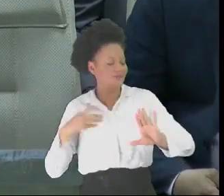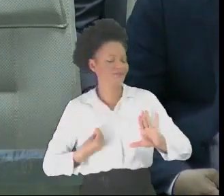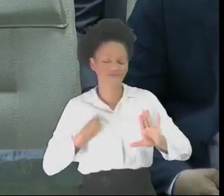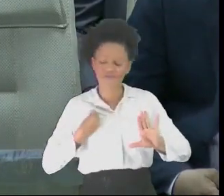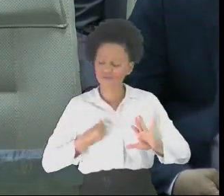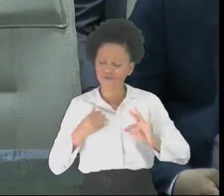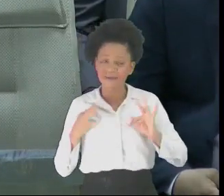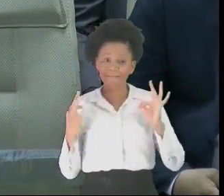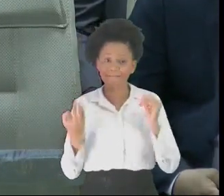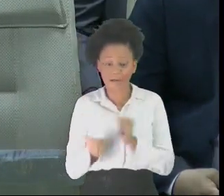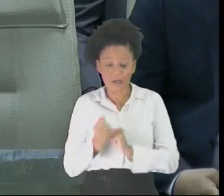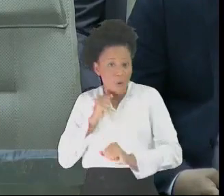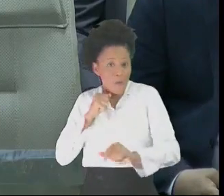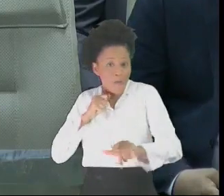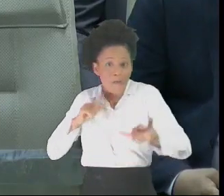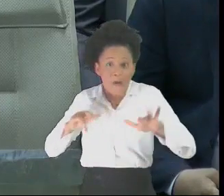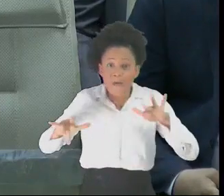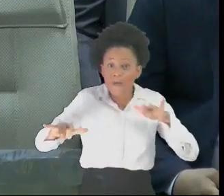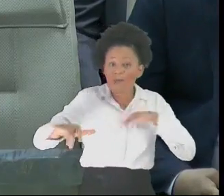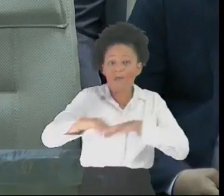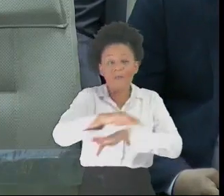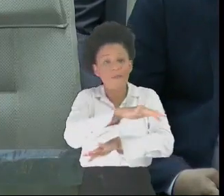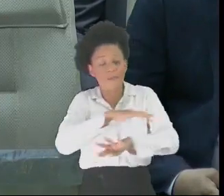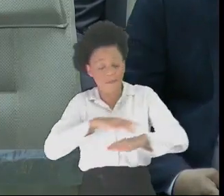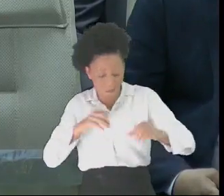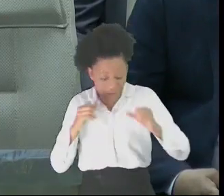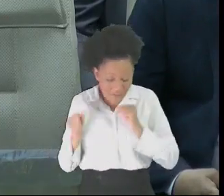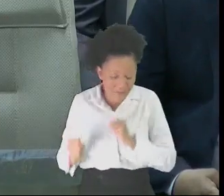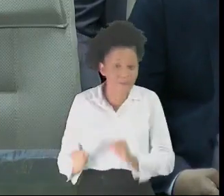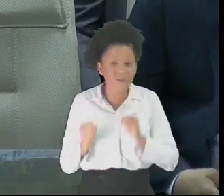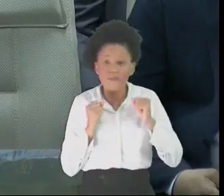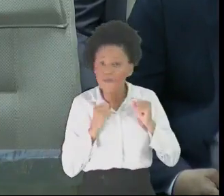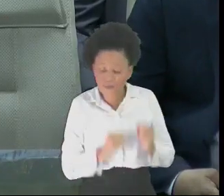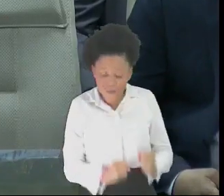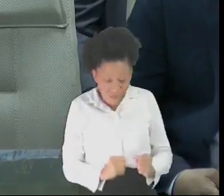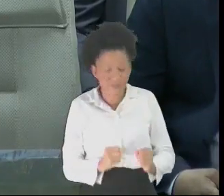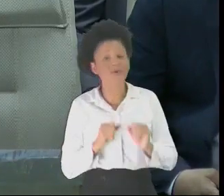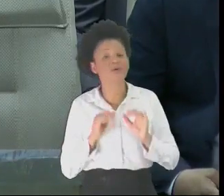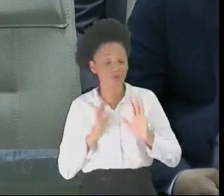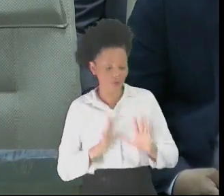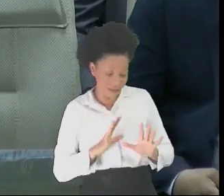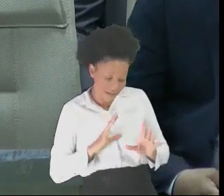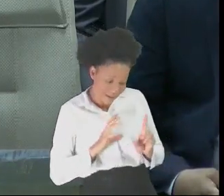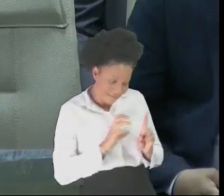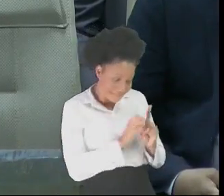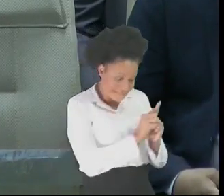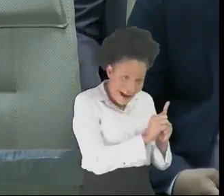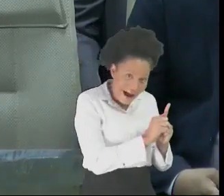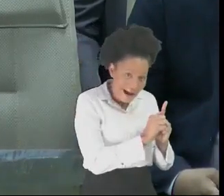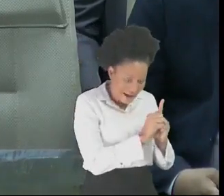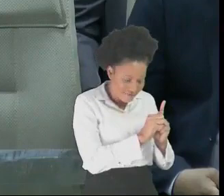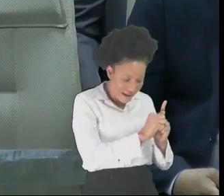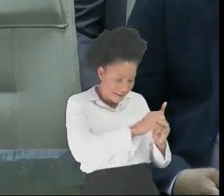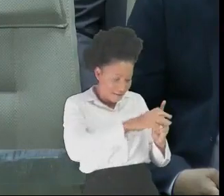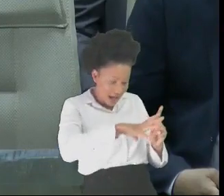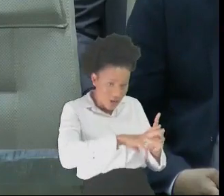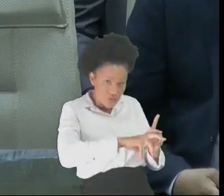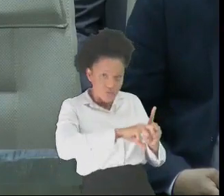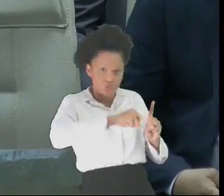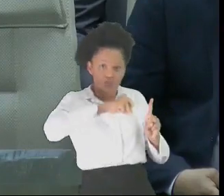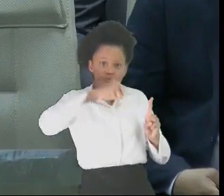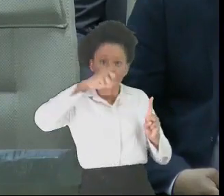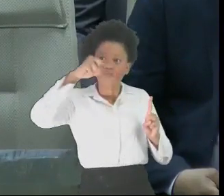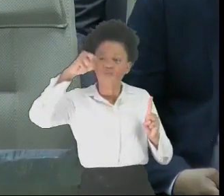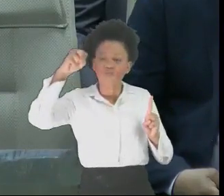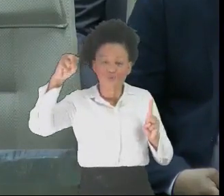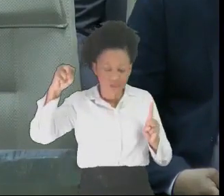a ação dele, o poder dele, o poder restringidor dele, vai ser tirado da terra. Com quem?